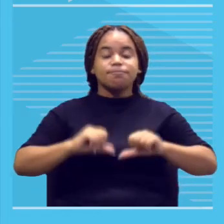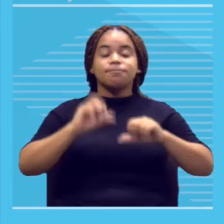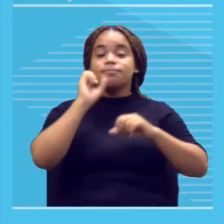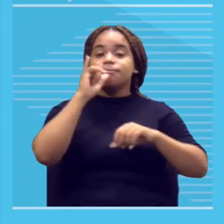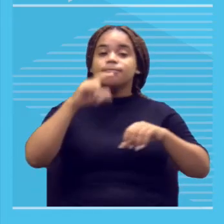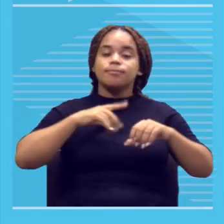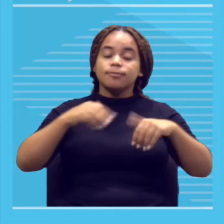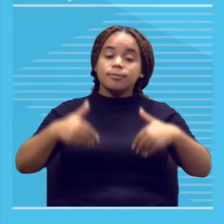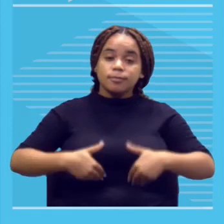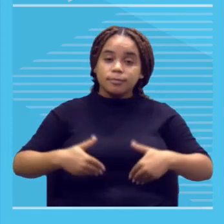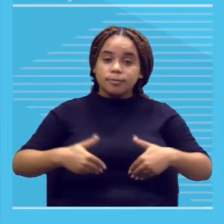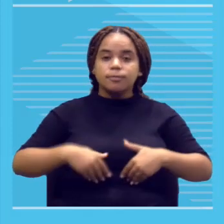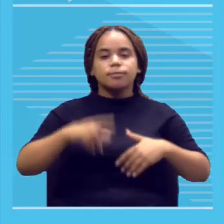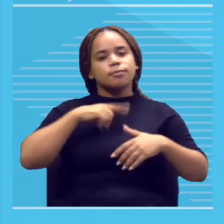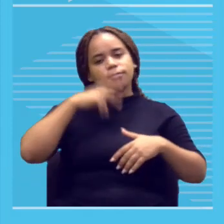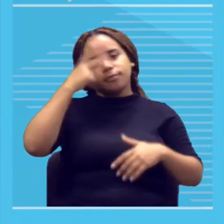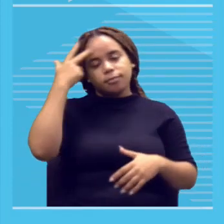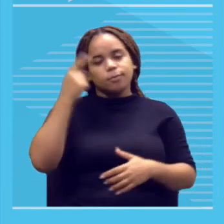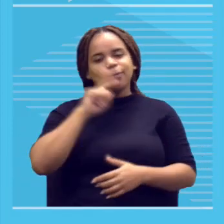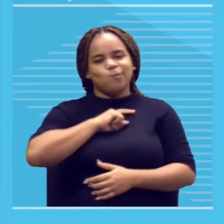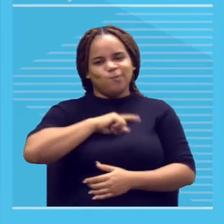fome tem pessoas ruins